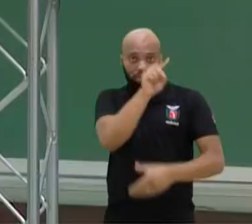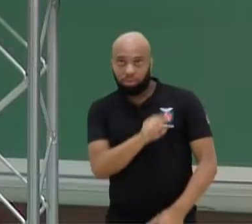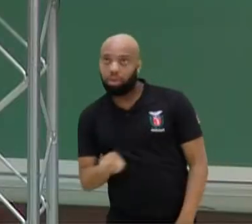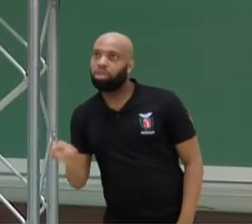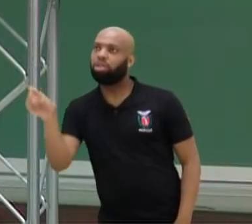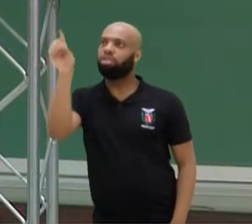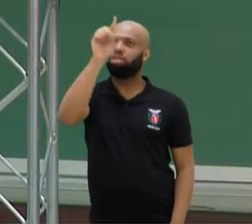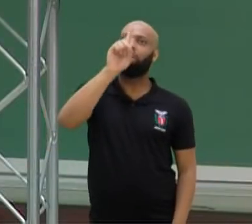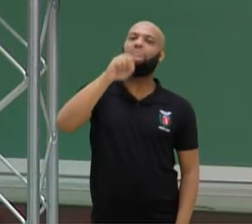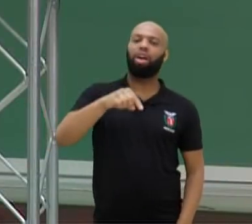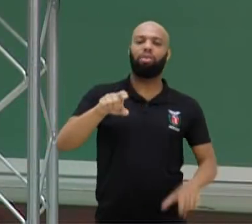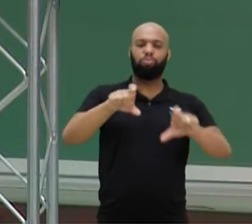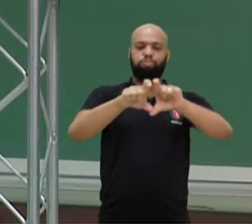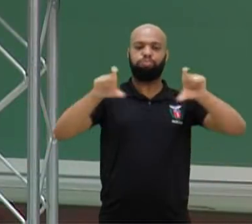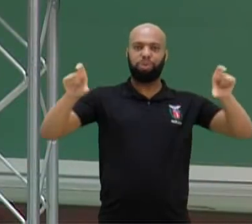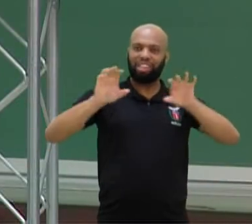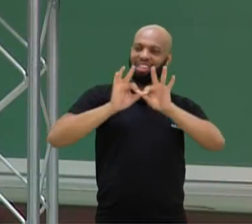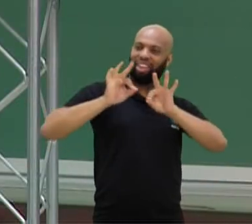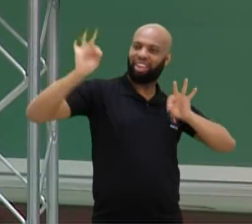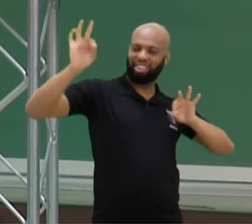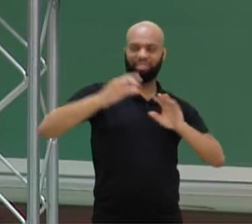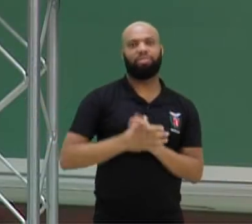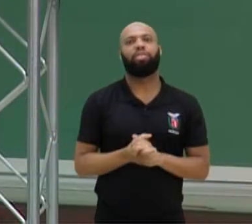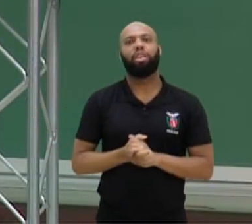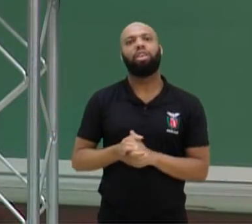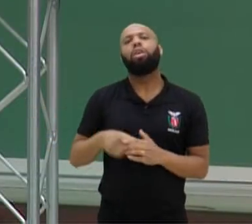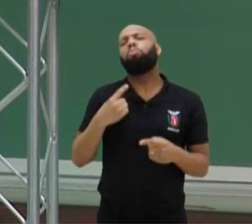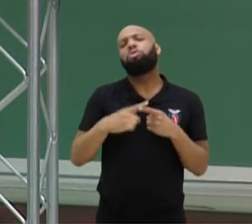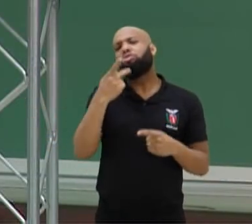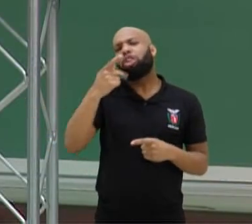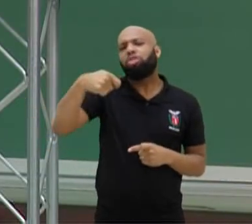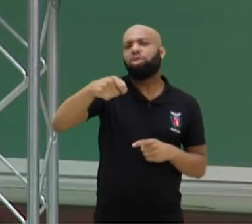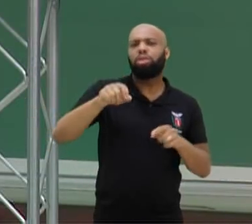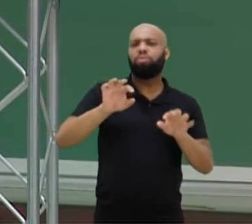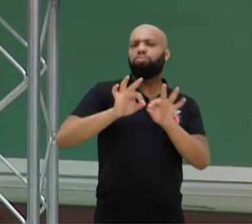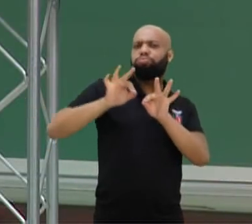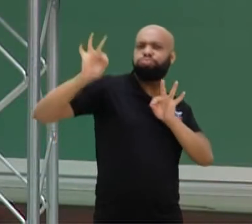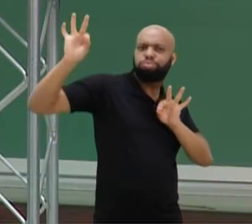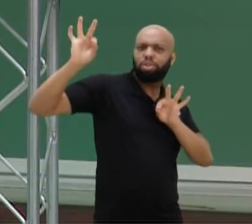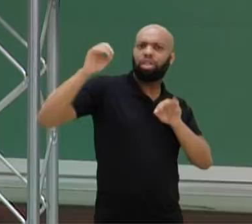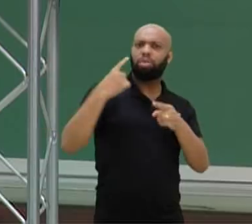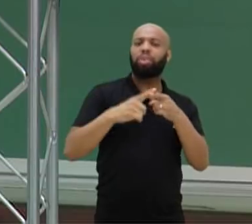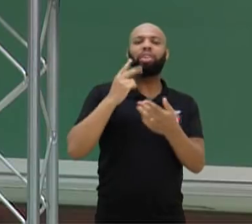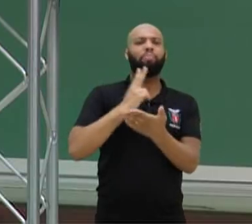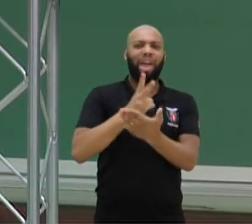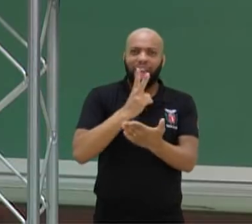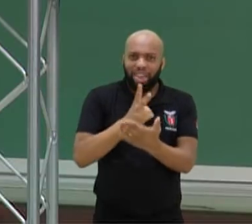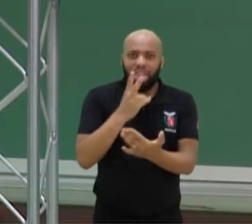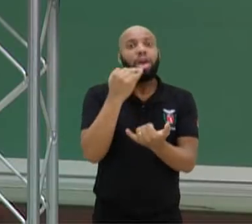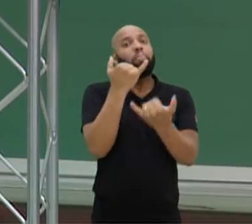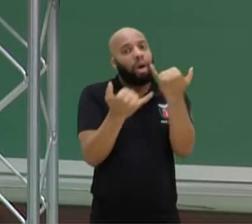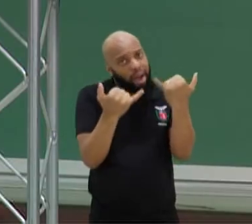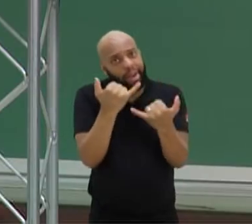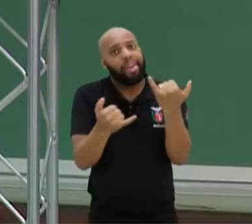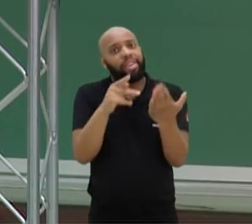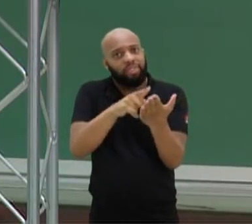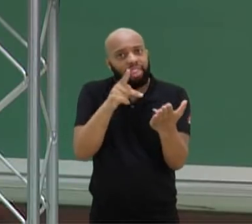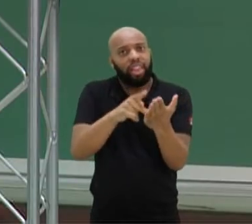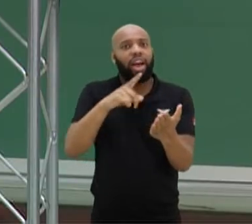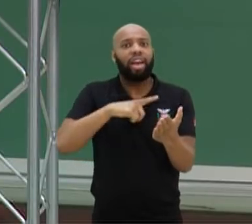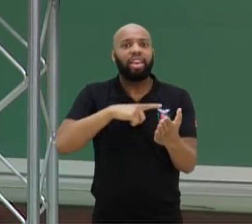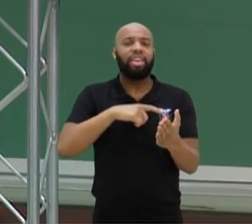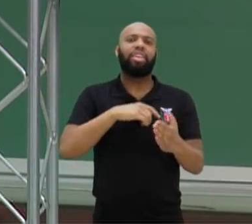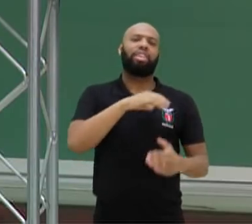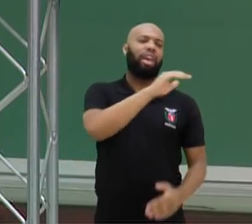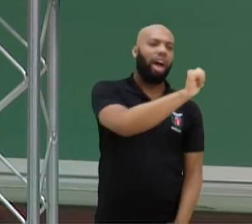eu falando da equação da reta aqui. Sabe por que eu falei da equação da reta? Porque me veio à cabeça aqui que é a mesma coisa, muito parecido, né? Você tem